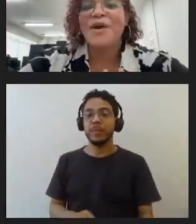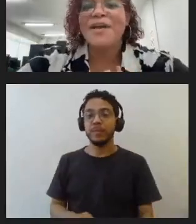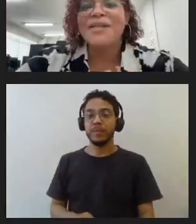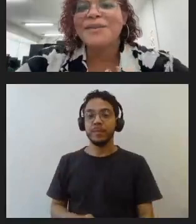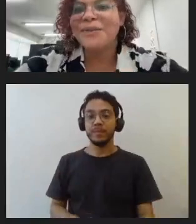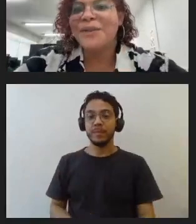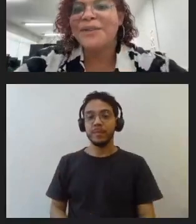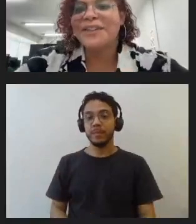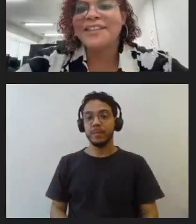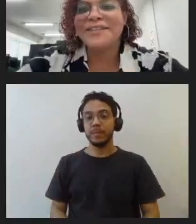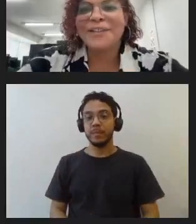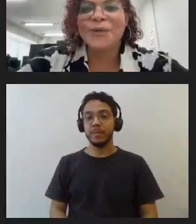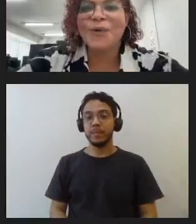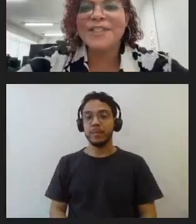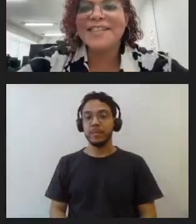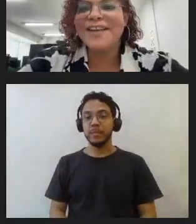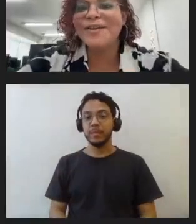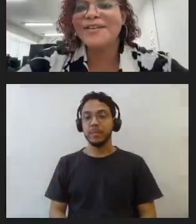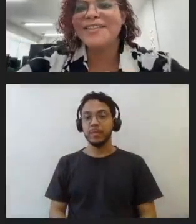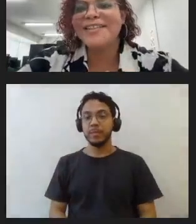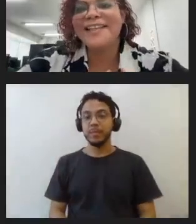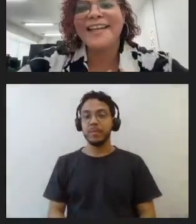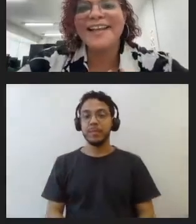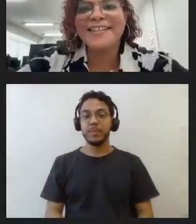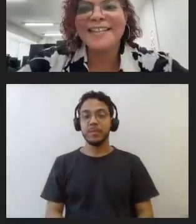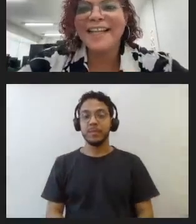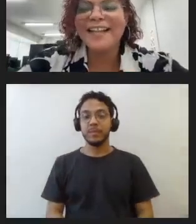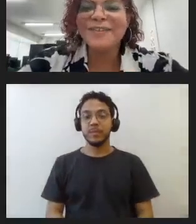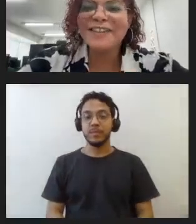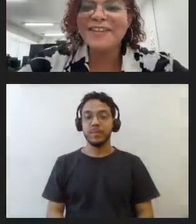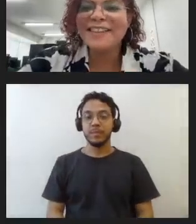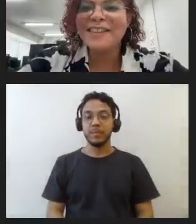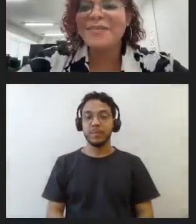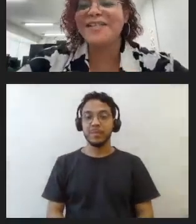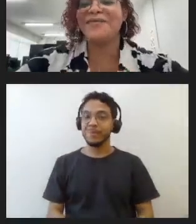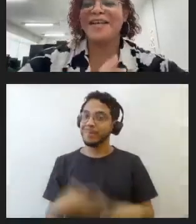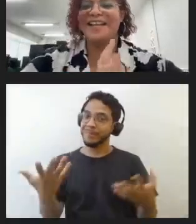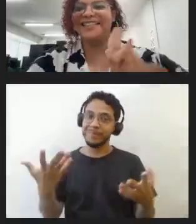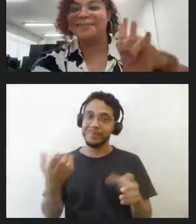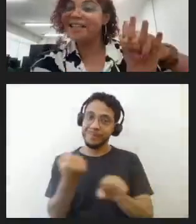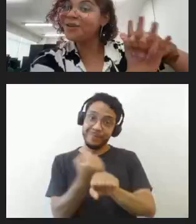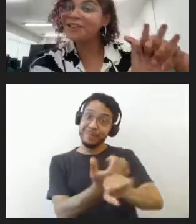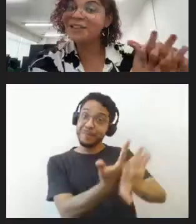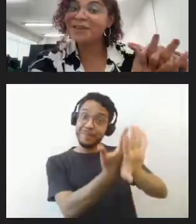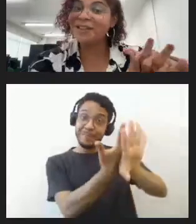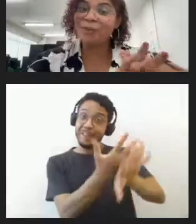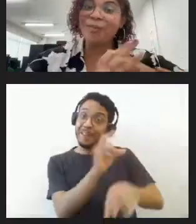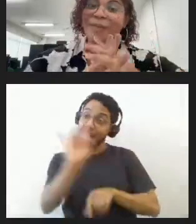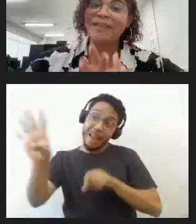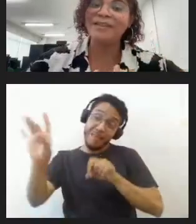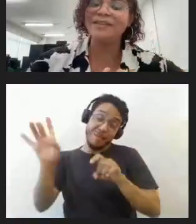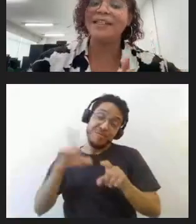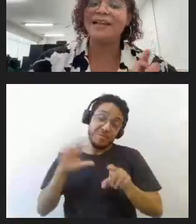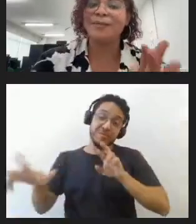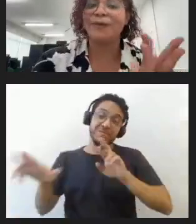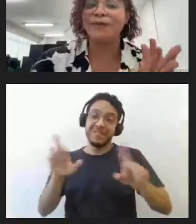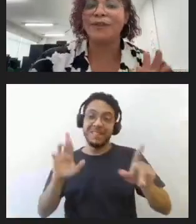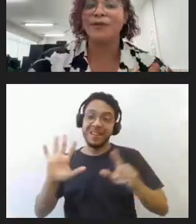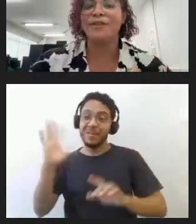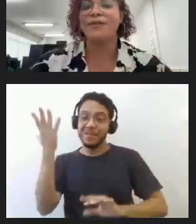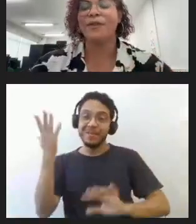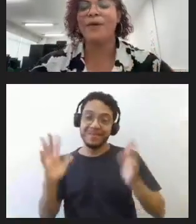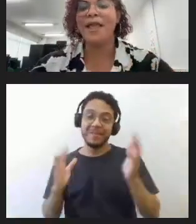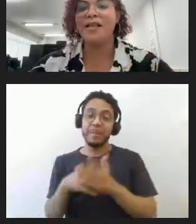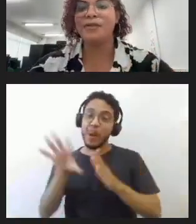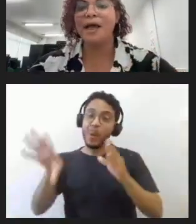Certo. No síncrono, que a gente, cada um tem uma dinâmica diferente. Mas, continuando, complementando o que a